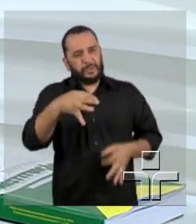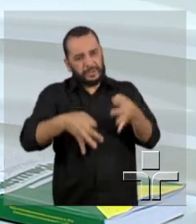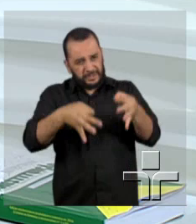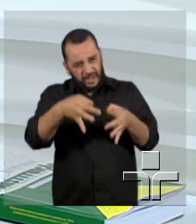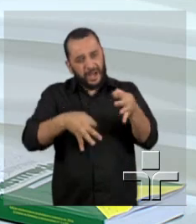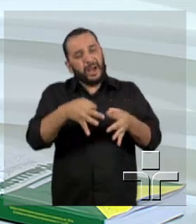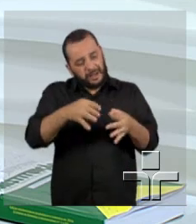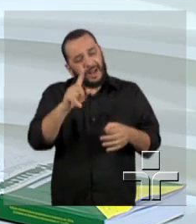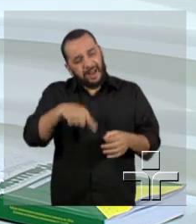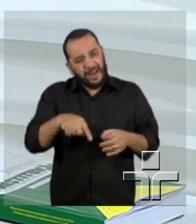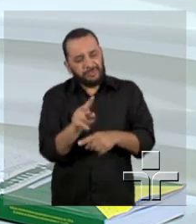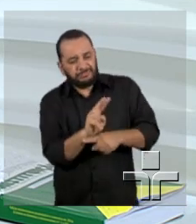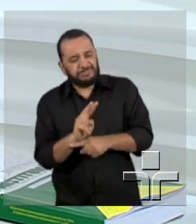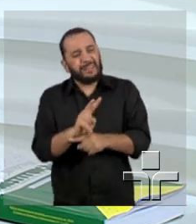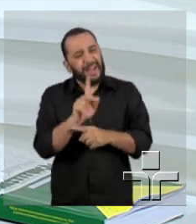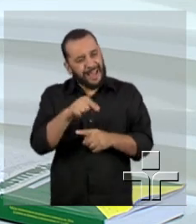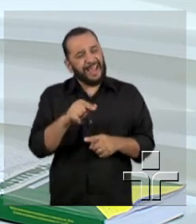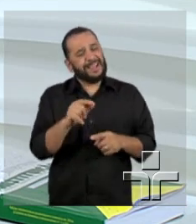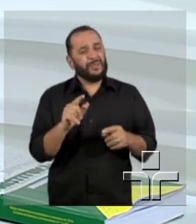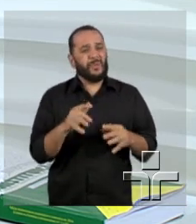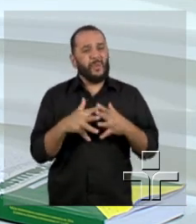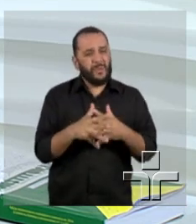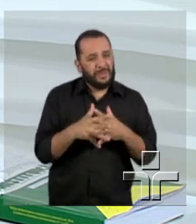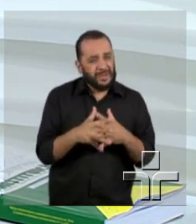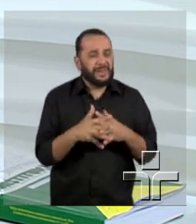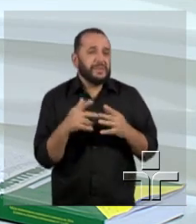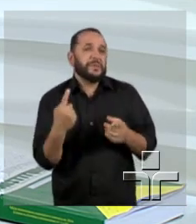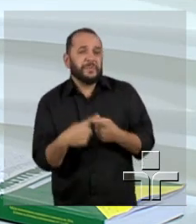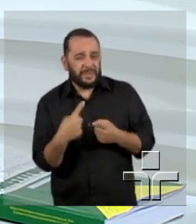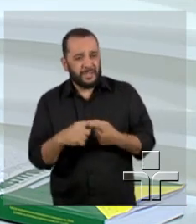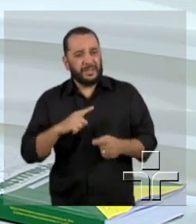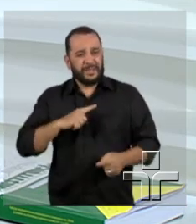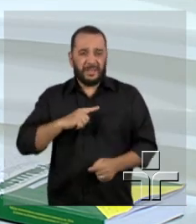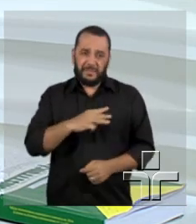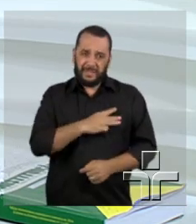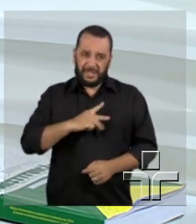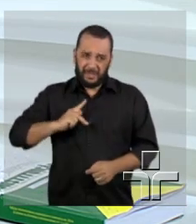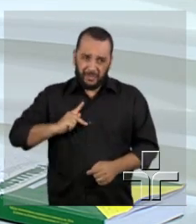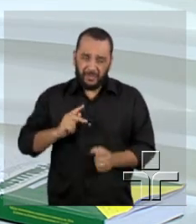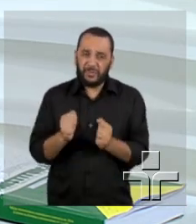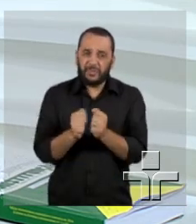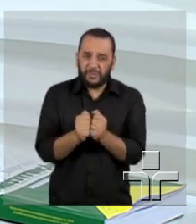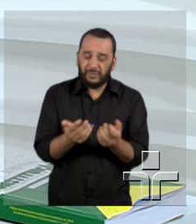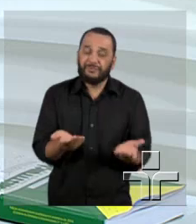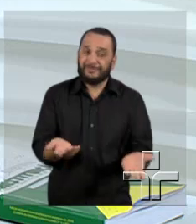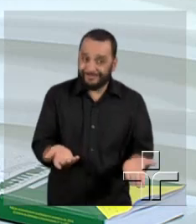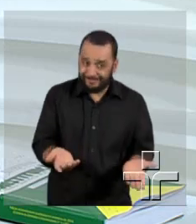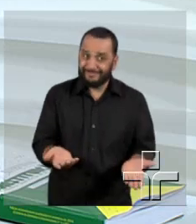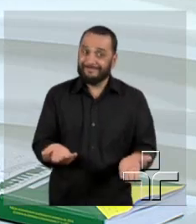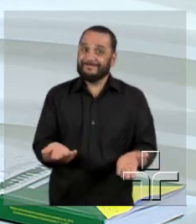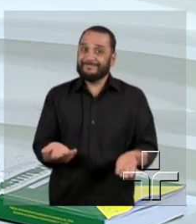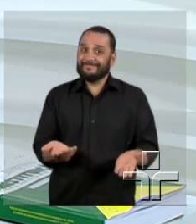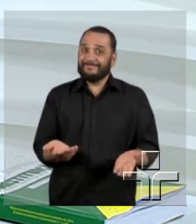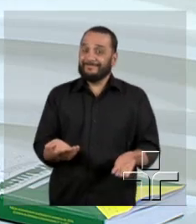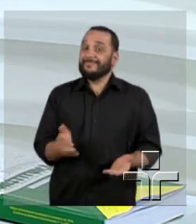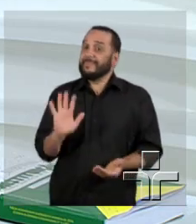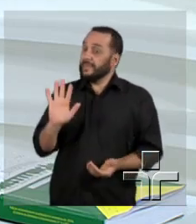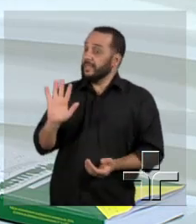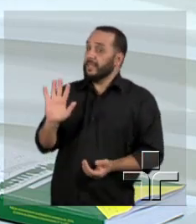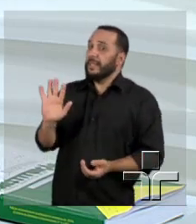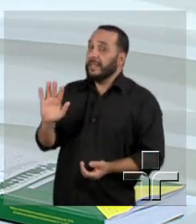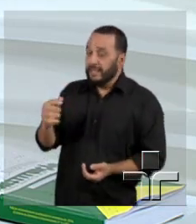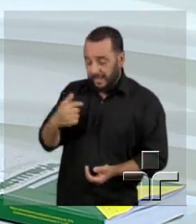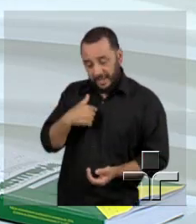muito delicado, sobretudo quando envolve o Ministério Público. E eu vou me